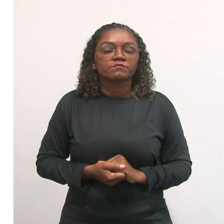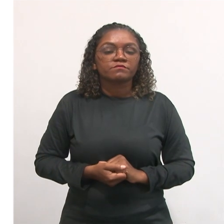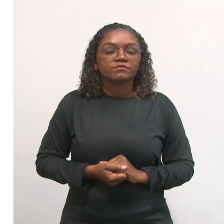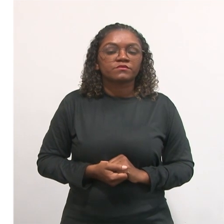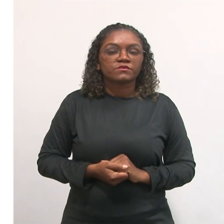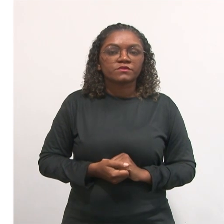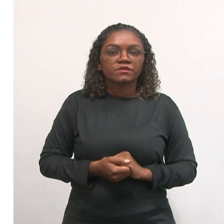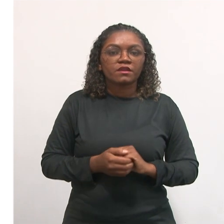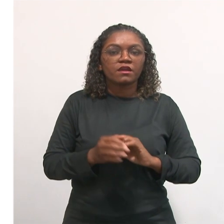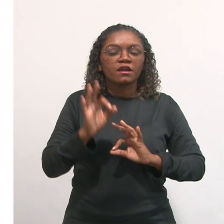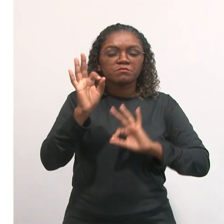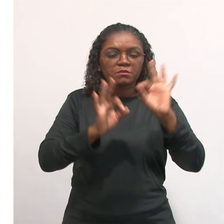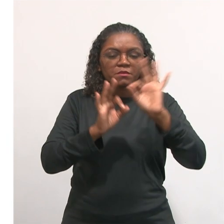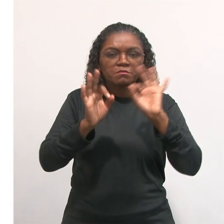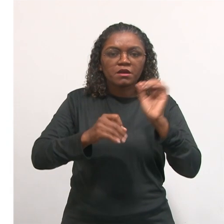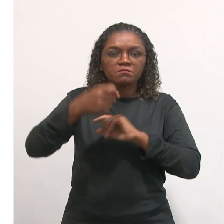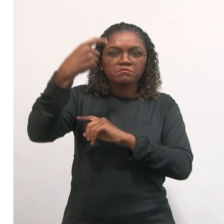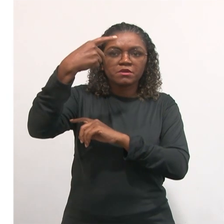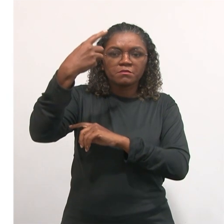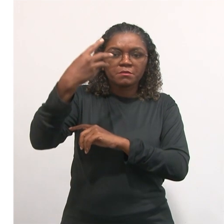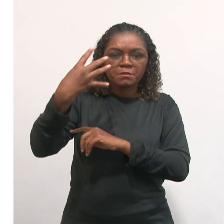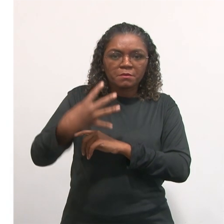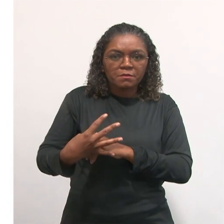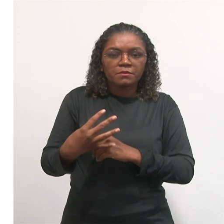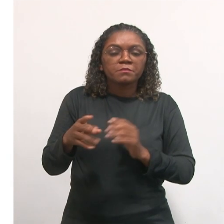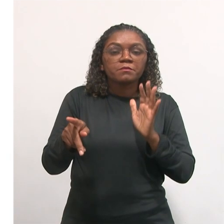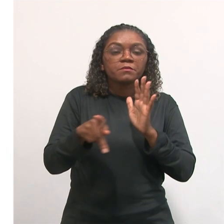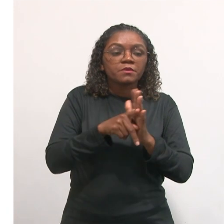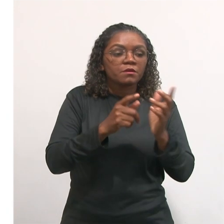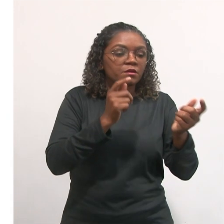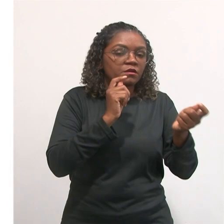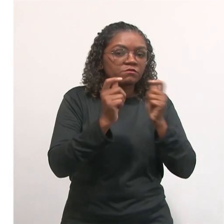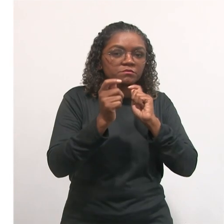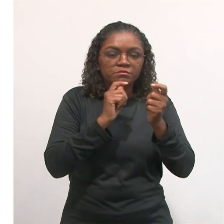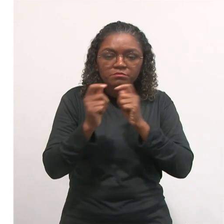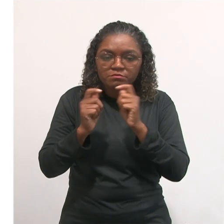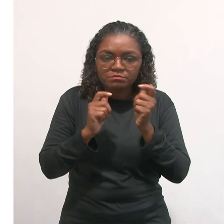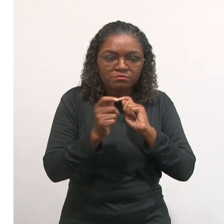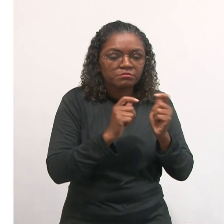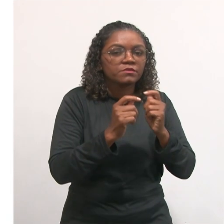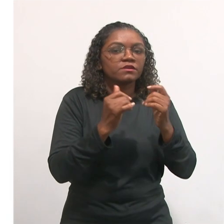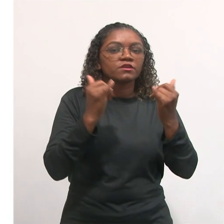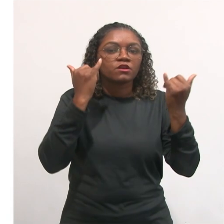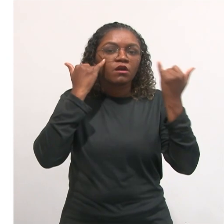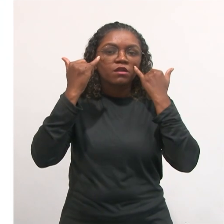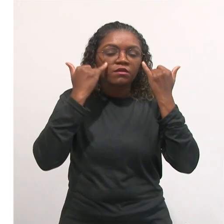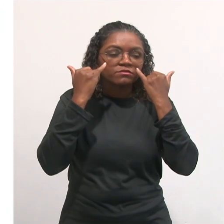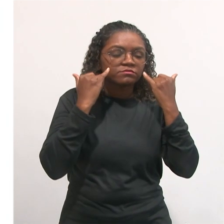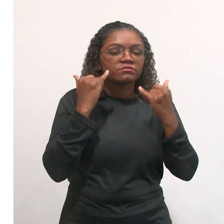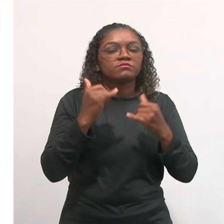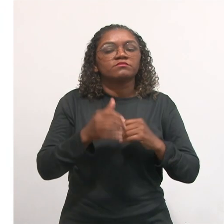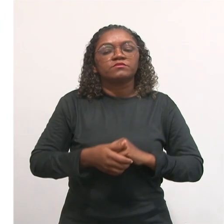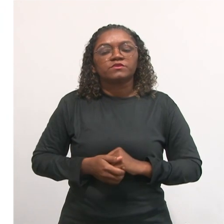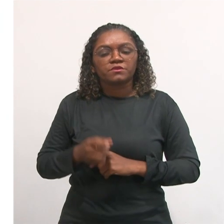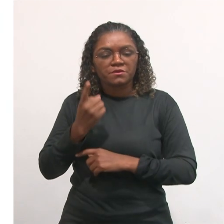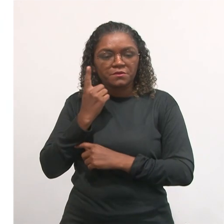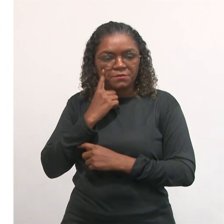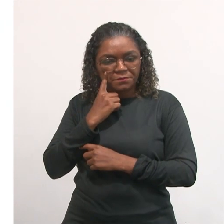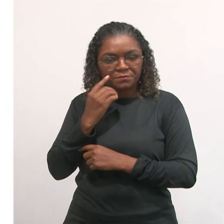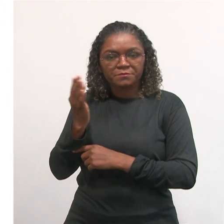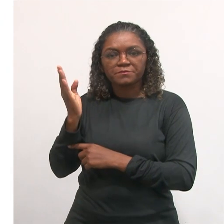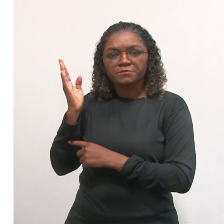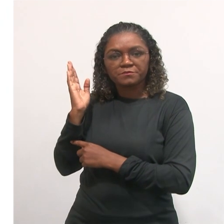ordenar, é fazer a ordenação dos dados coletados. Olha como é que os dados ficam mais apresentáveis